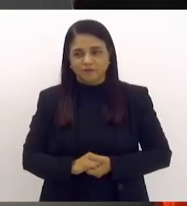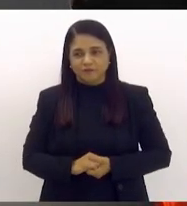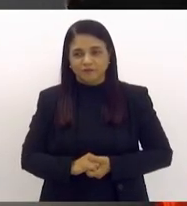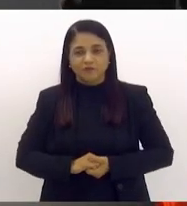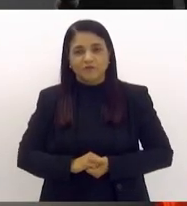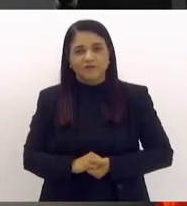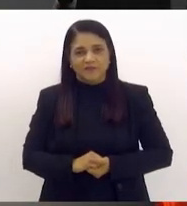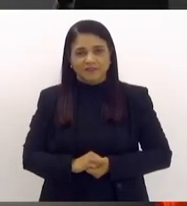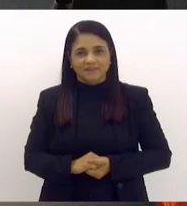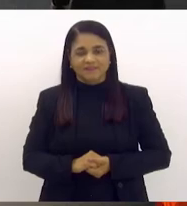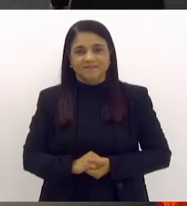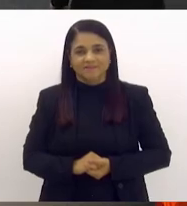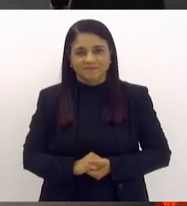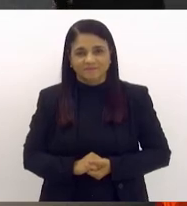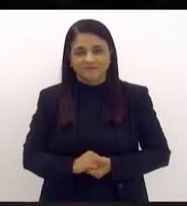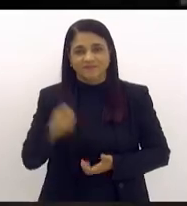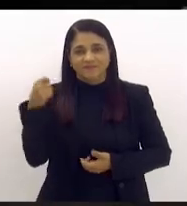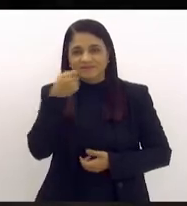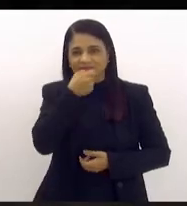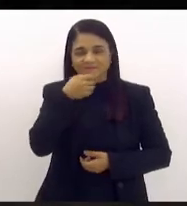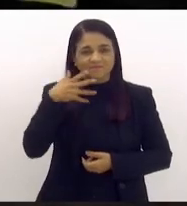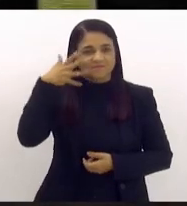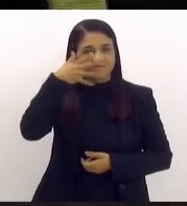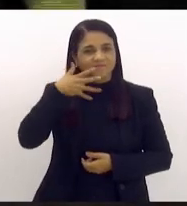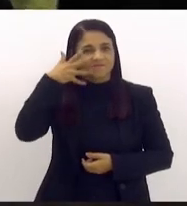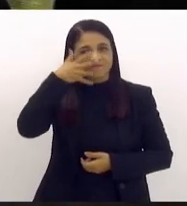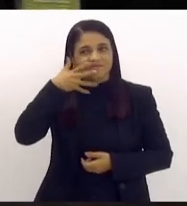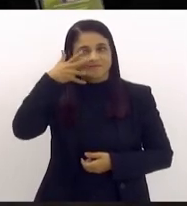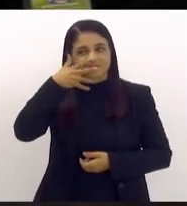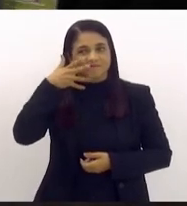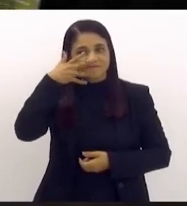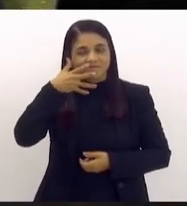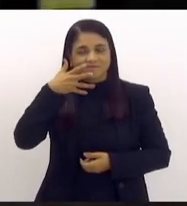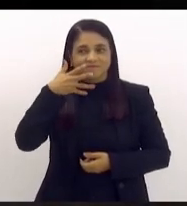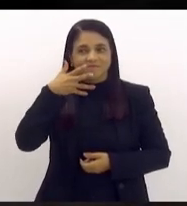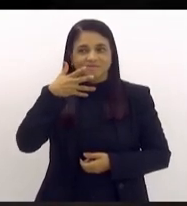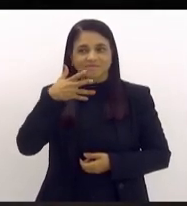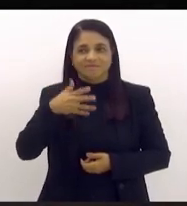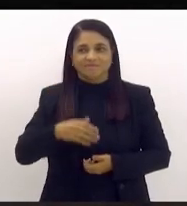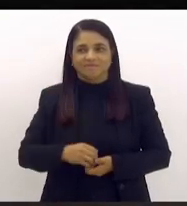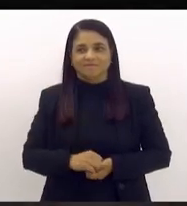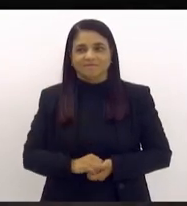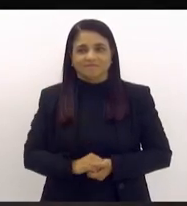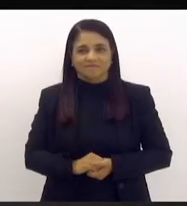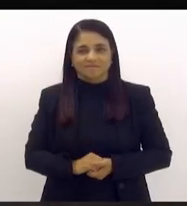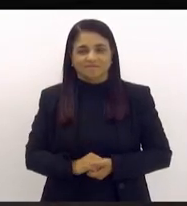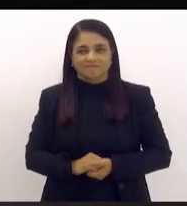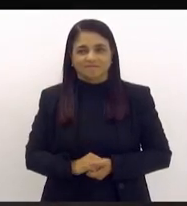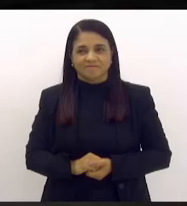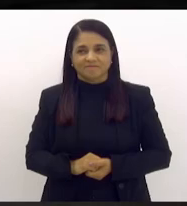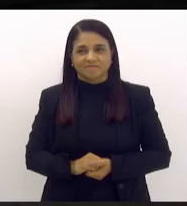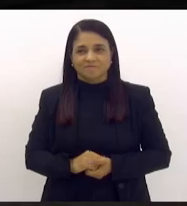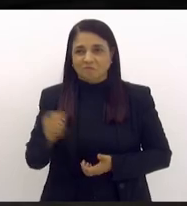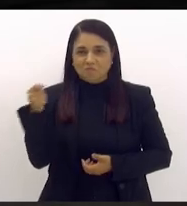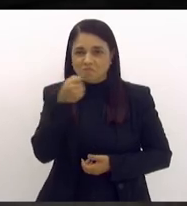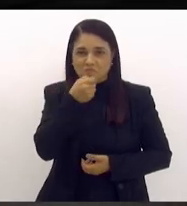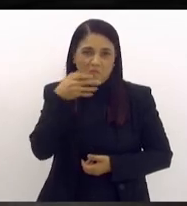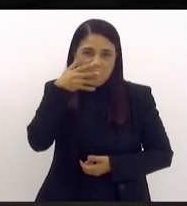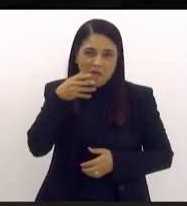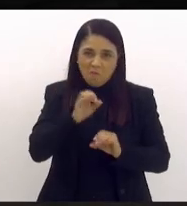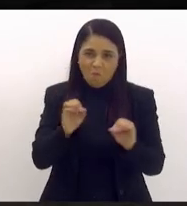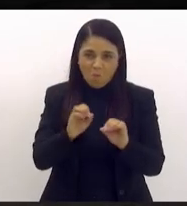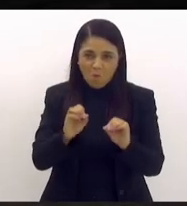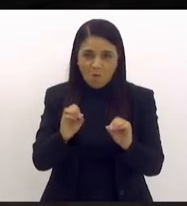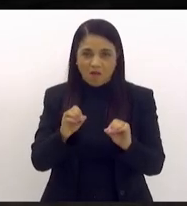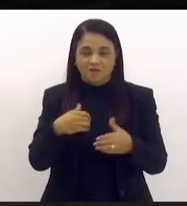obrigada eu passo a palavra agora Então agora eu não vou passar a palavra para ninguém nós vamos